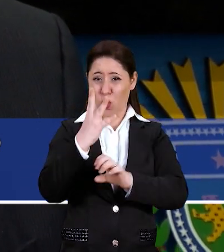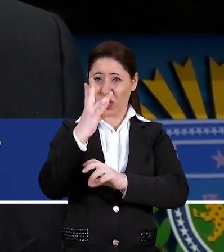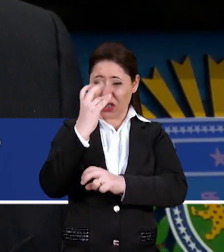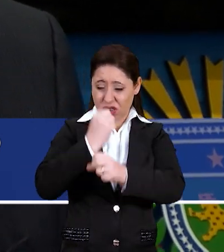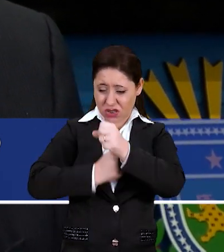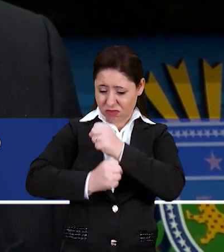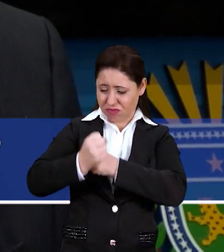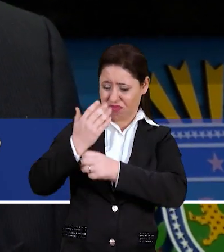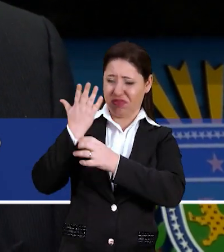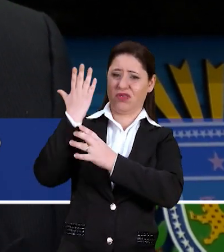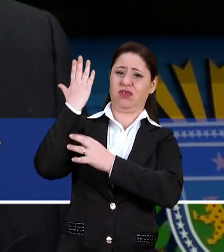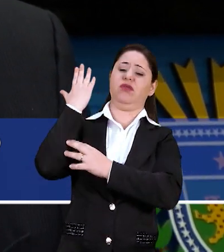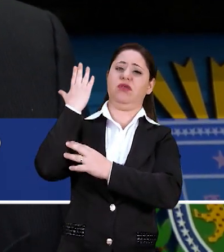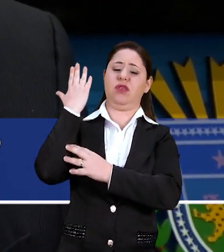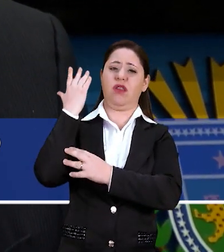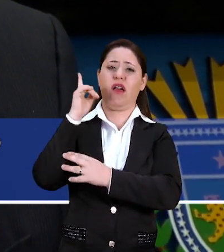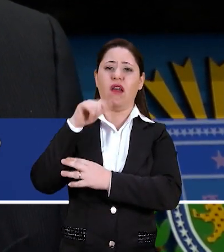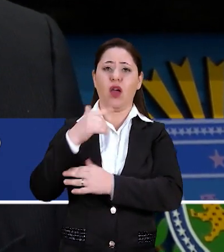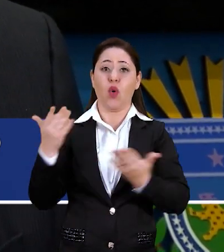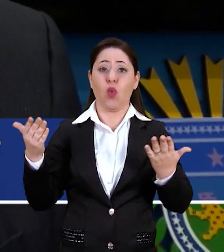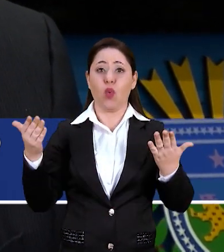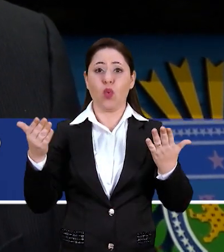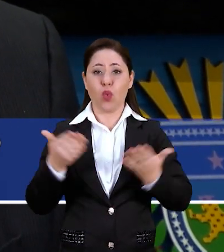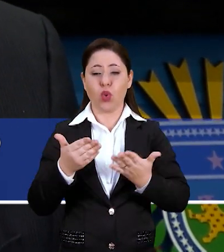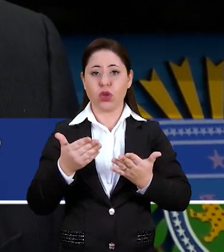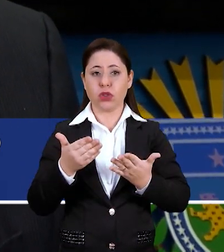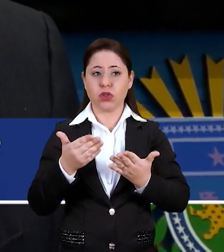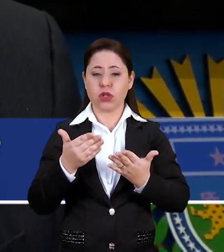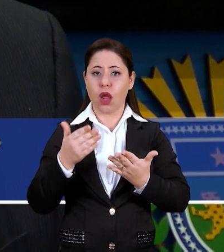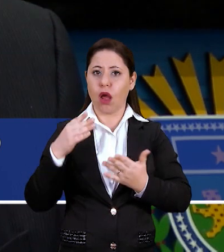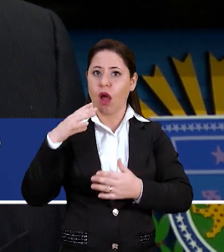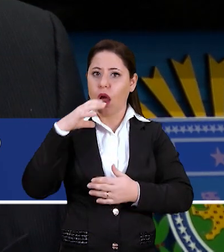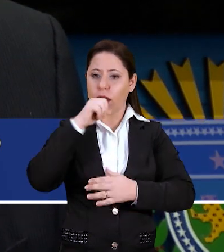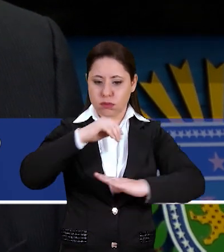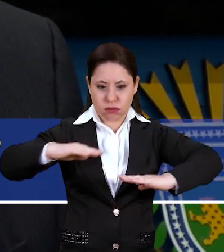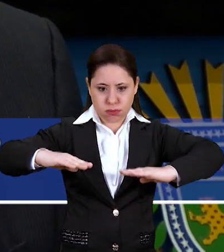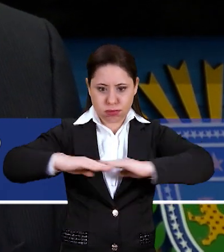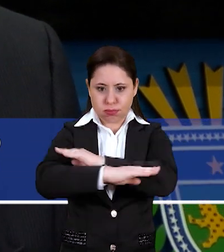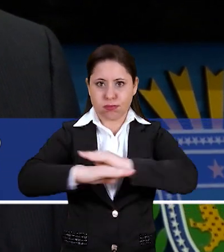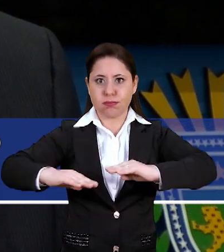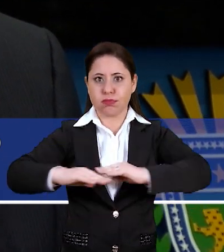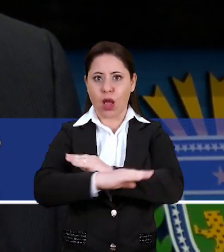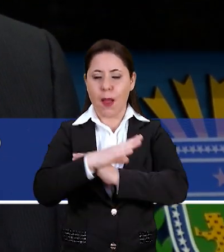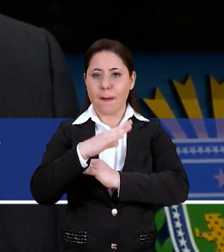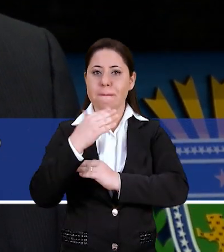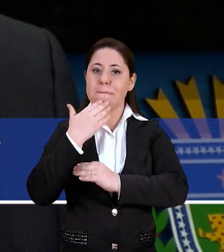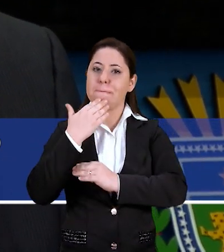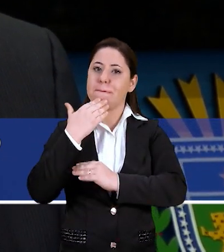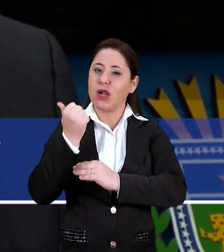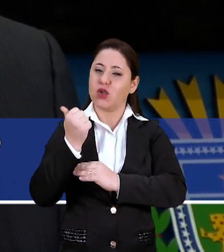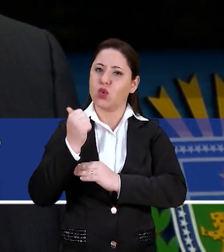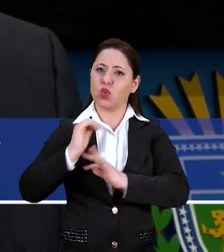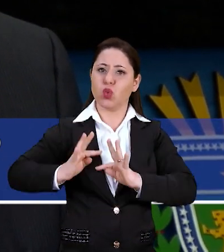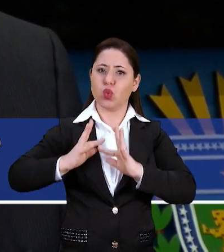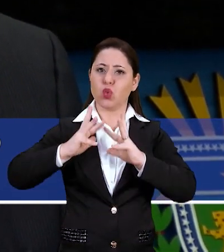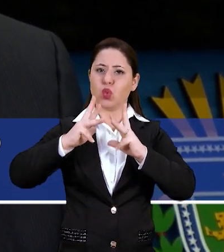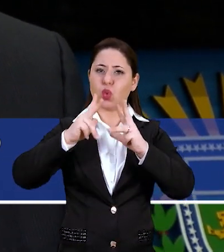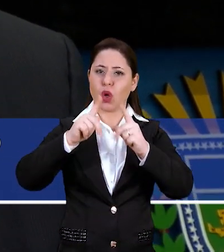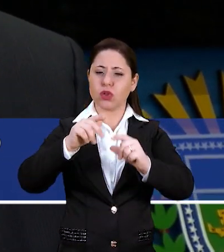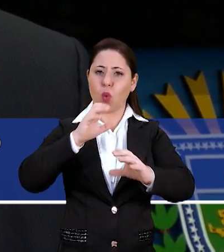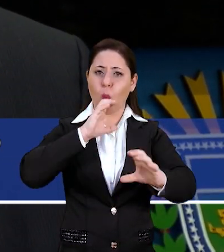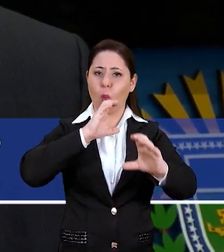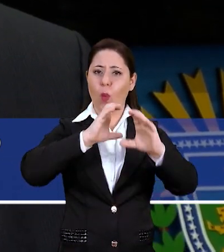40 anos atrás, hoje a movimentação é muito mais rápida, né? Todos os meios